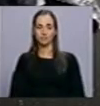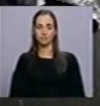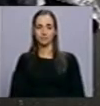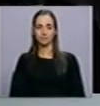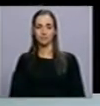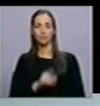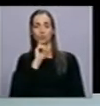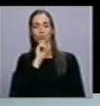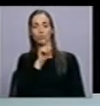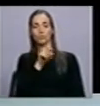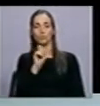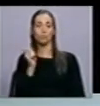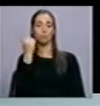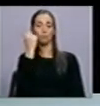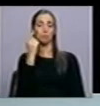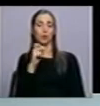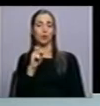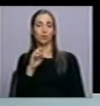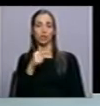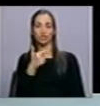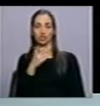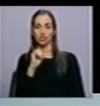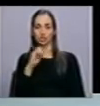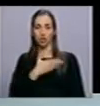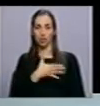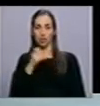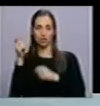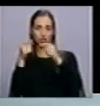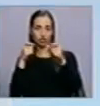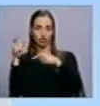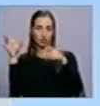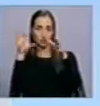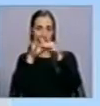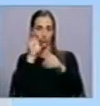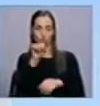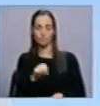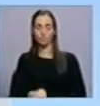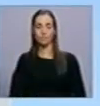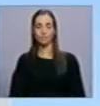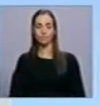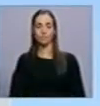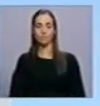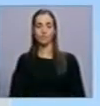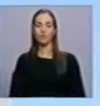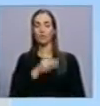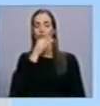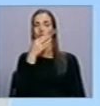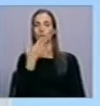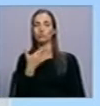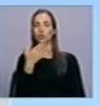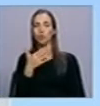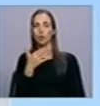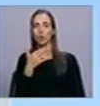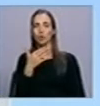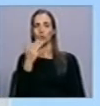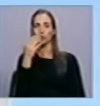este primeiro asteroide interestelar identificado. Miguel, falamos agora de um enxame perdido, mas